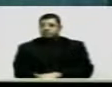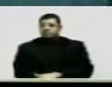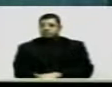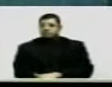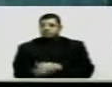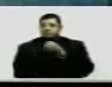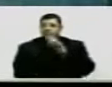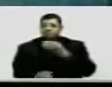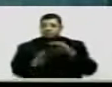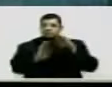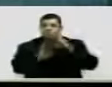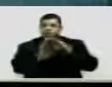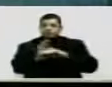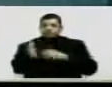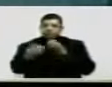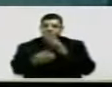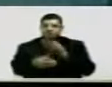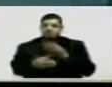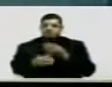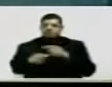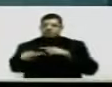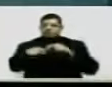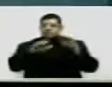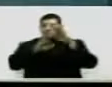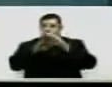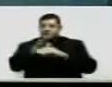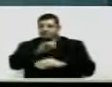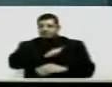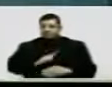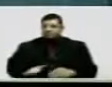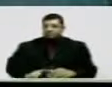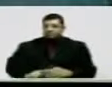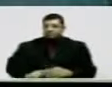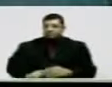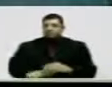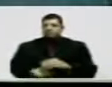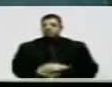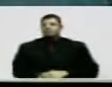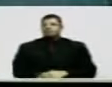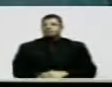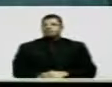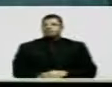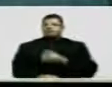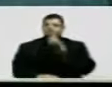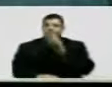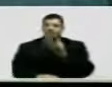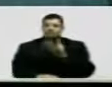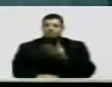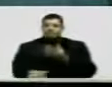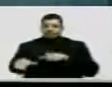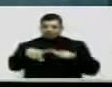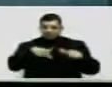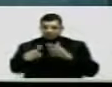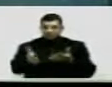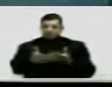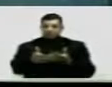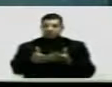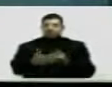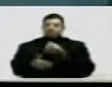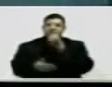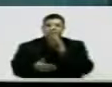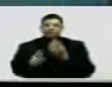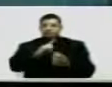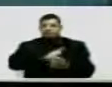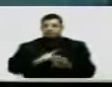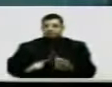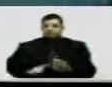Preto. Conversamos com a liderança do governo no sentido de aprovar a emenda. É uma ação que é boa